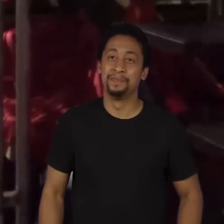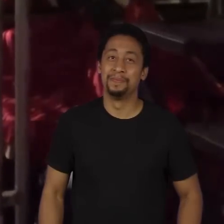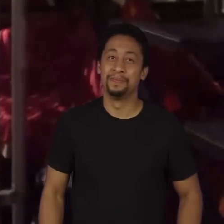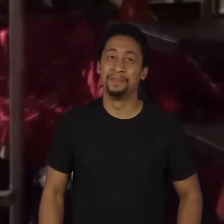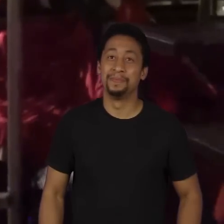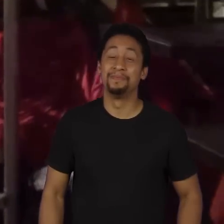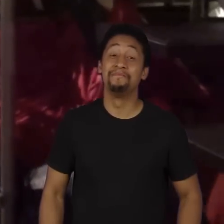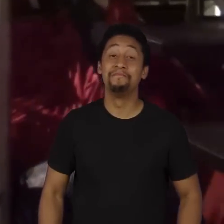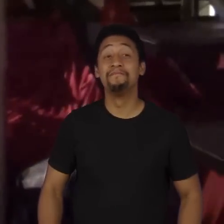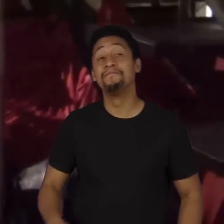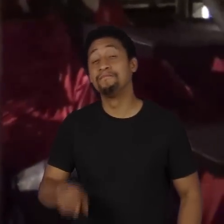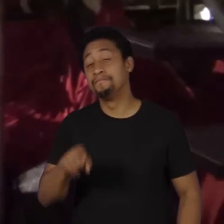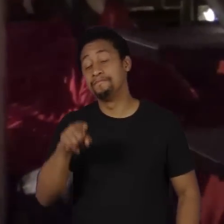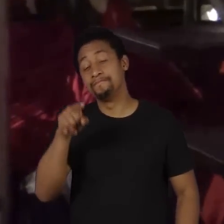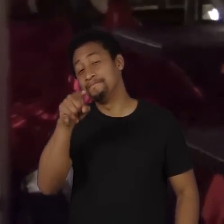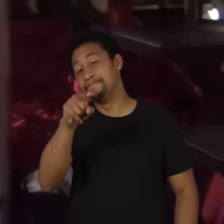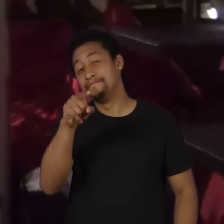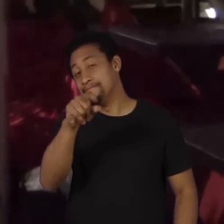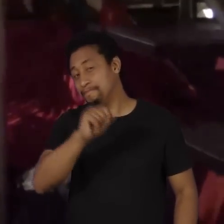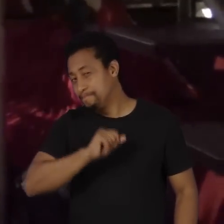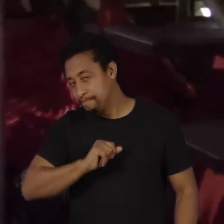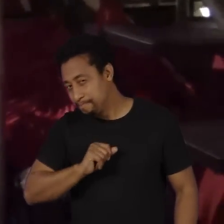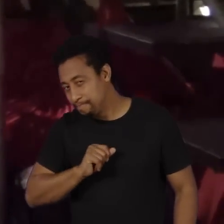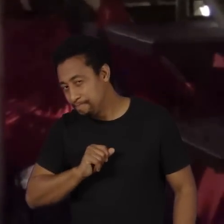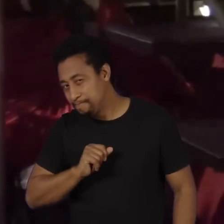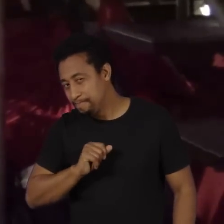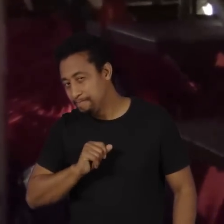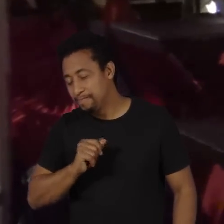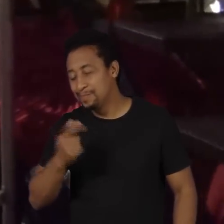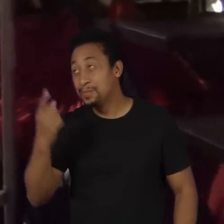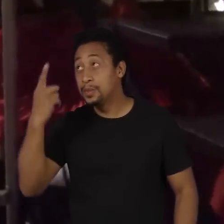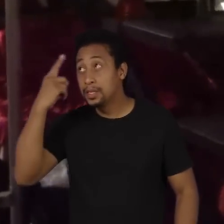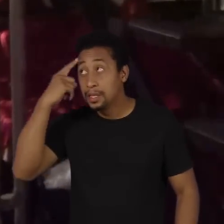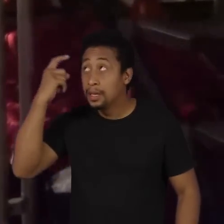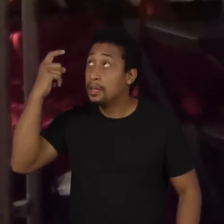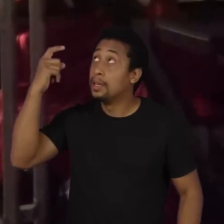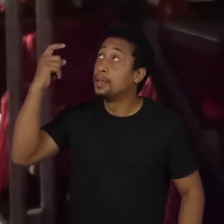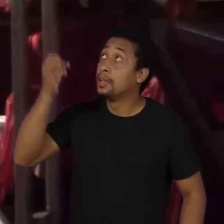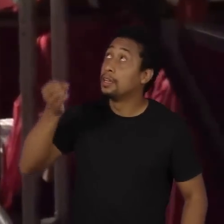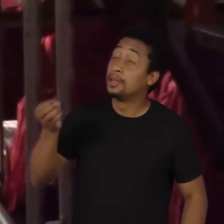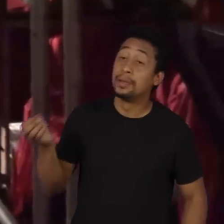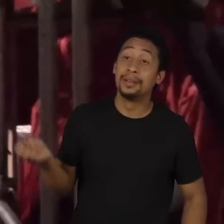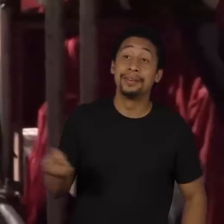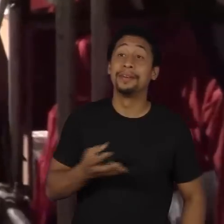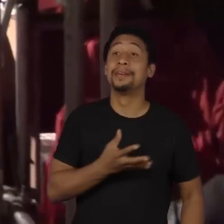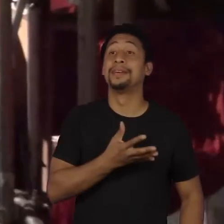E você, ideia nova.